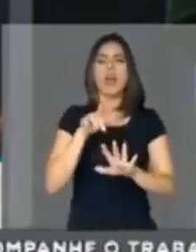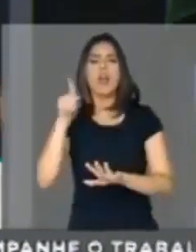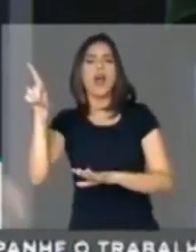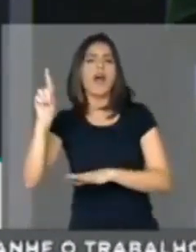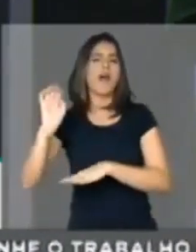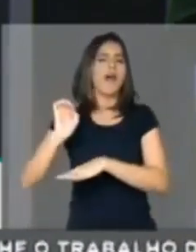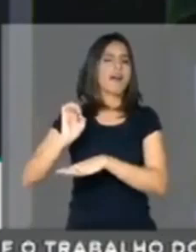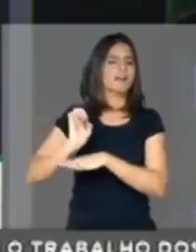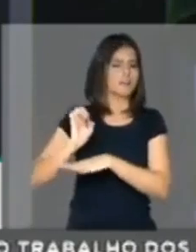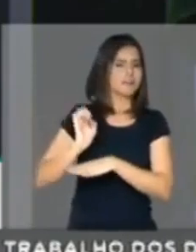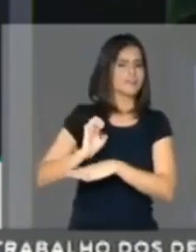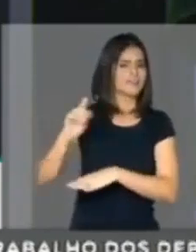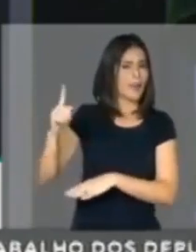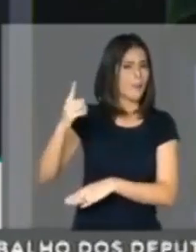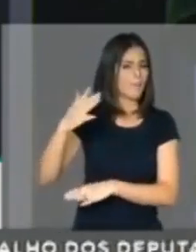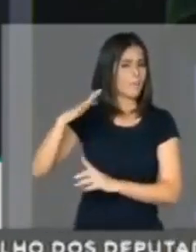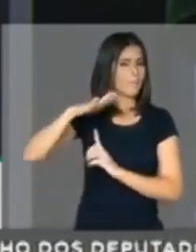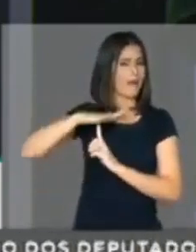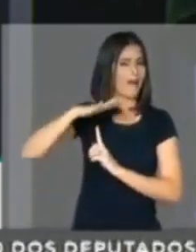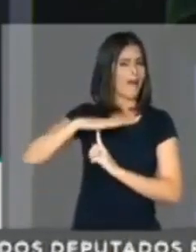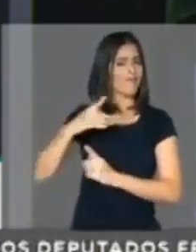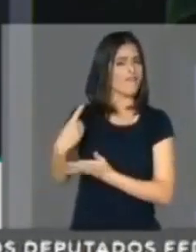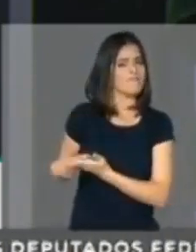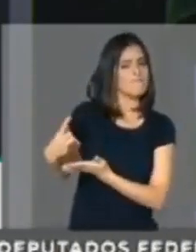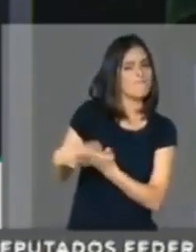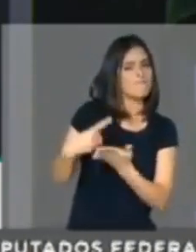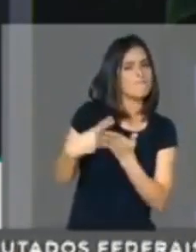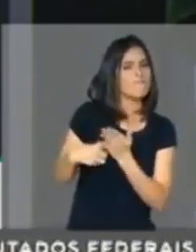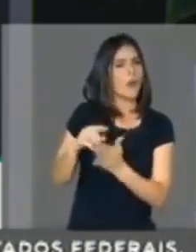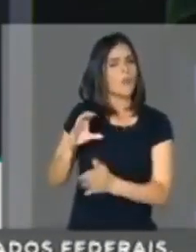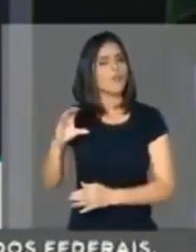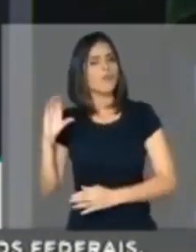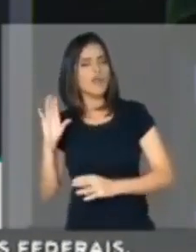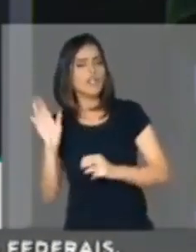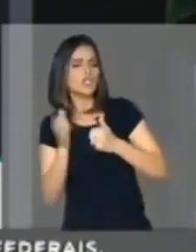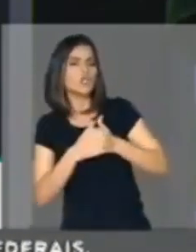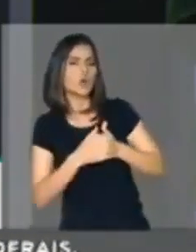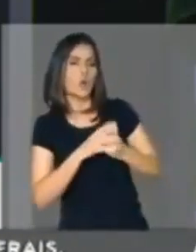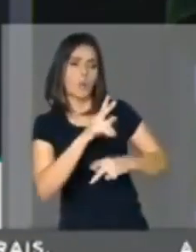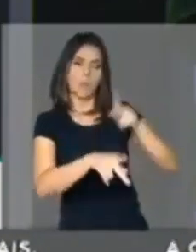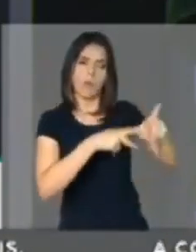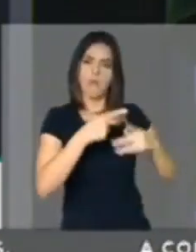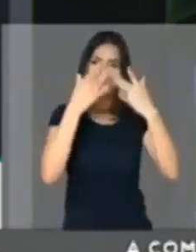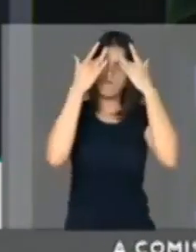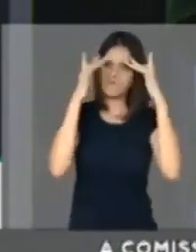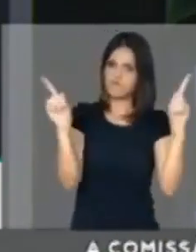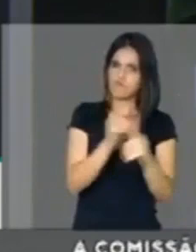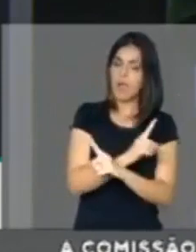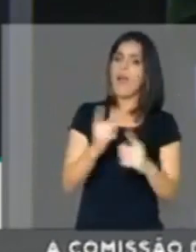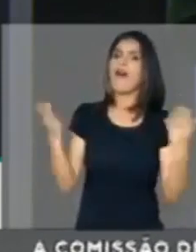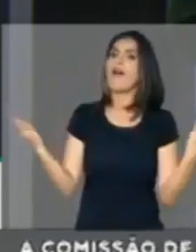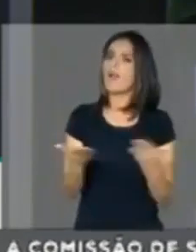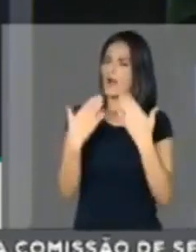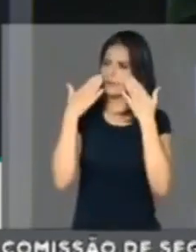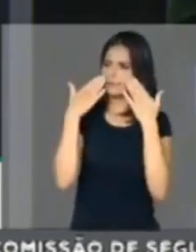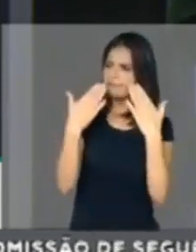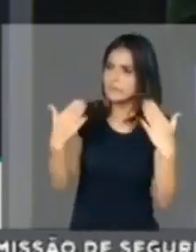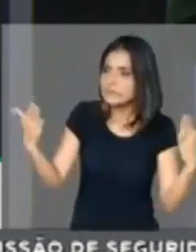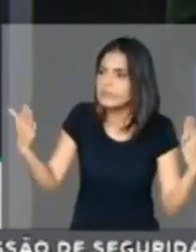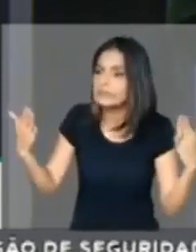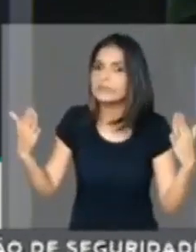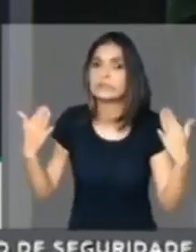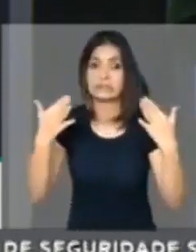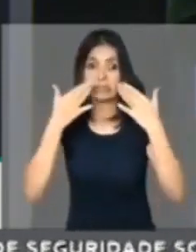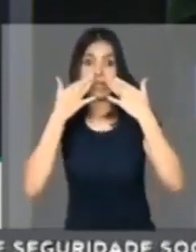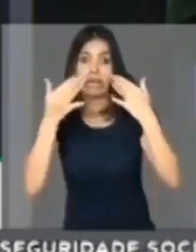Paraná, escondido do nosso povo. Agora as coisas estão ficando muito claras e a voz de Dallagnol, que